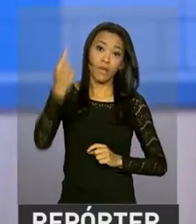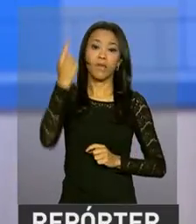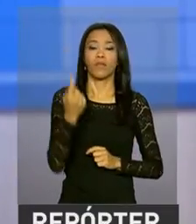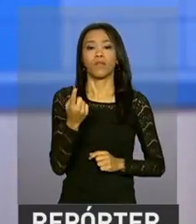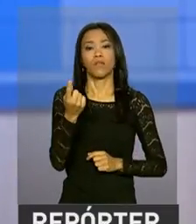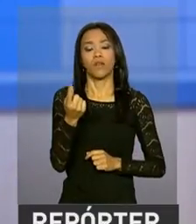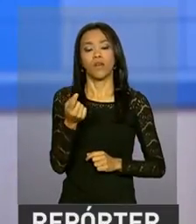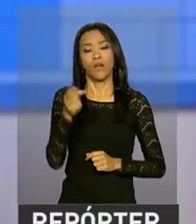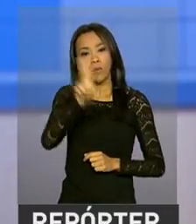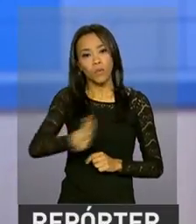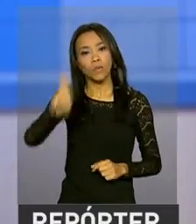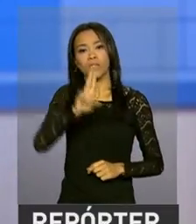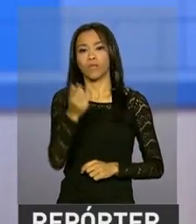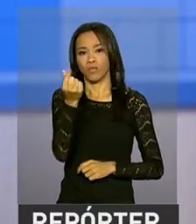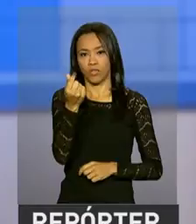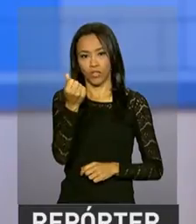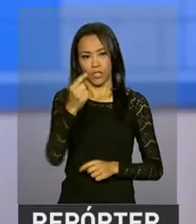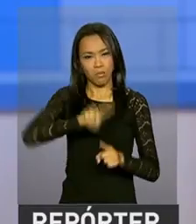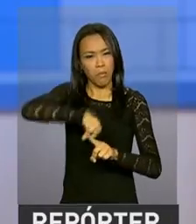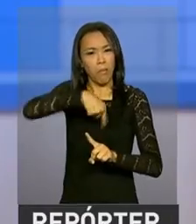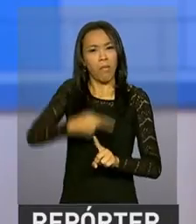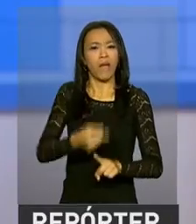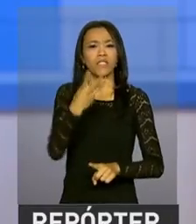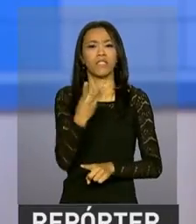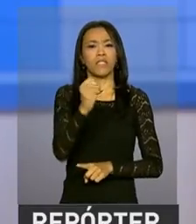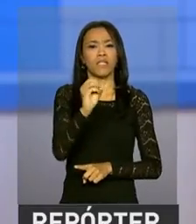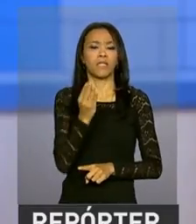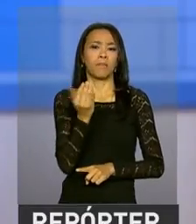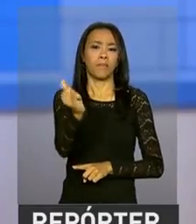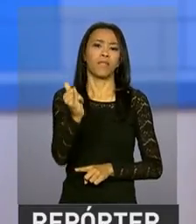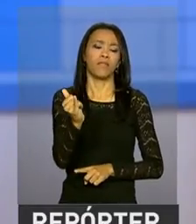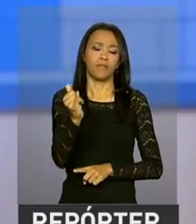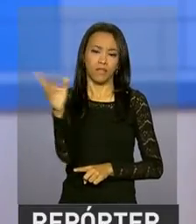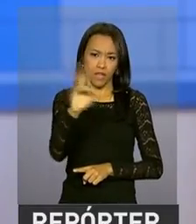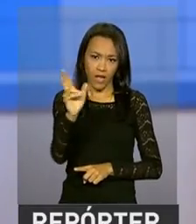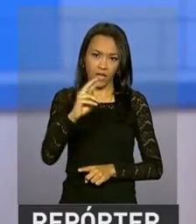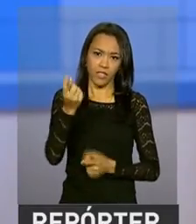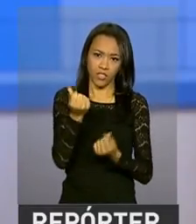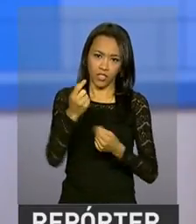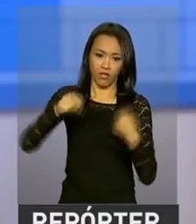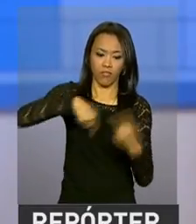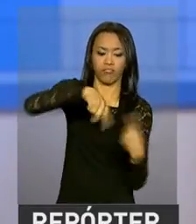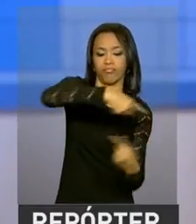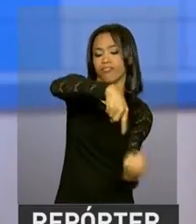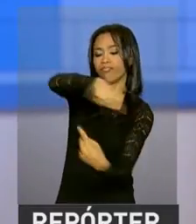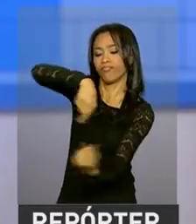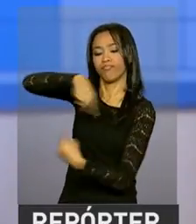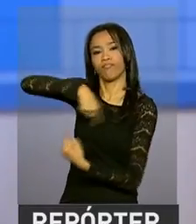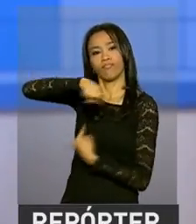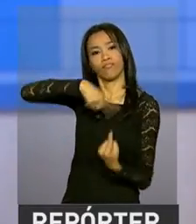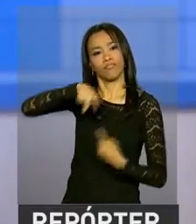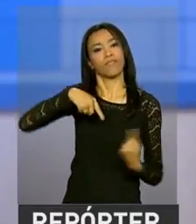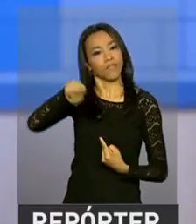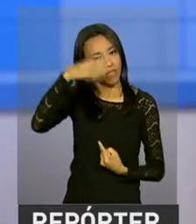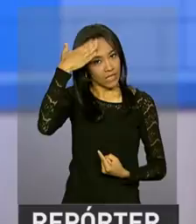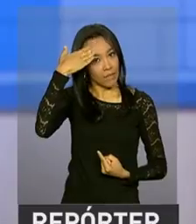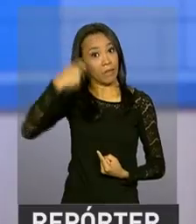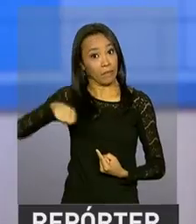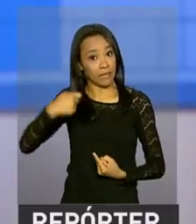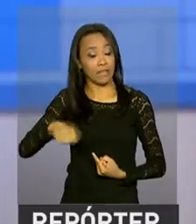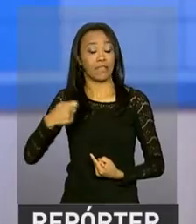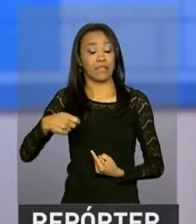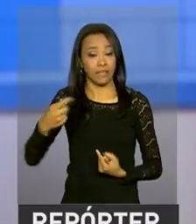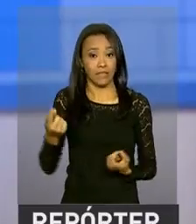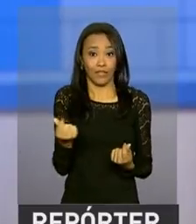é colocar na verdade mais de 30 milhões de reais na economia a economia precisa circulação